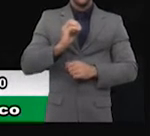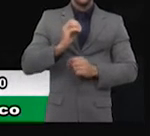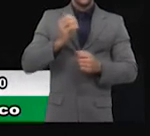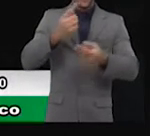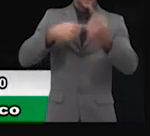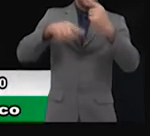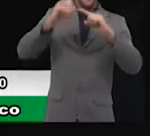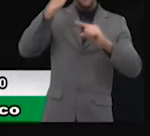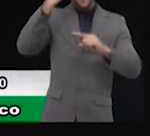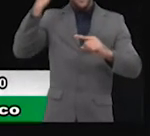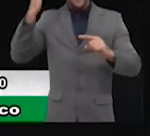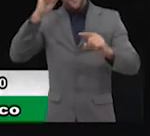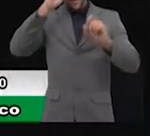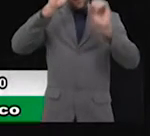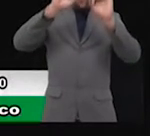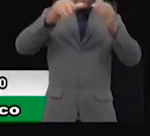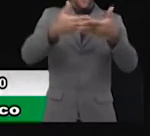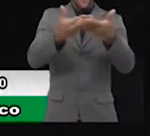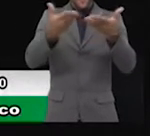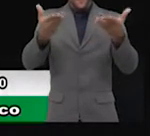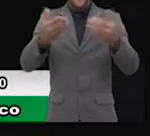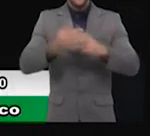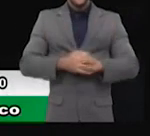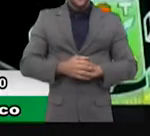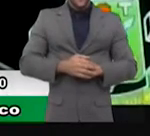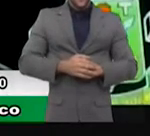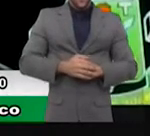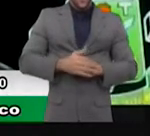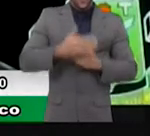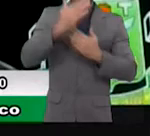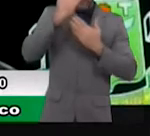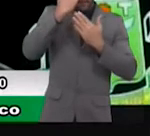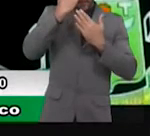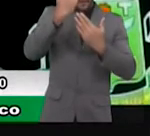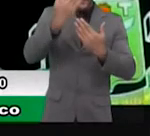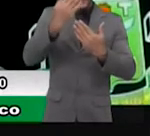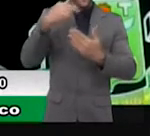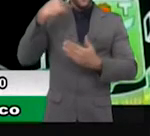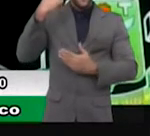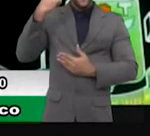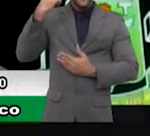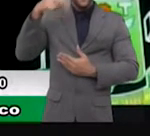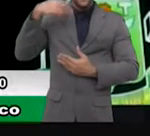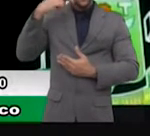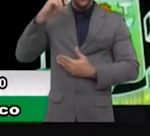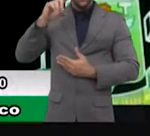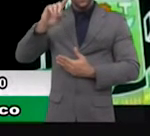Deus proteja, que Deus ilumine a todos. Obrigado, nobre vereador De